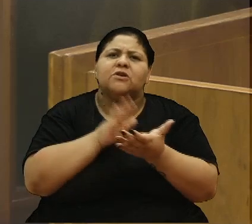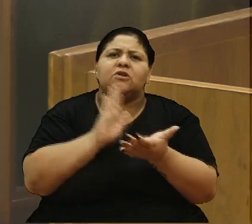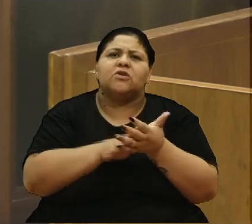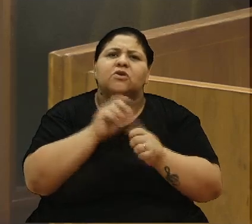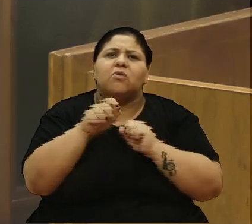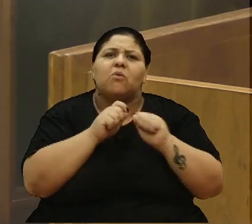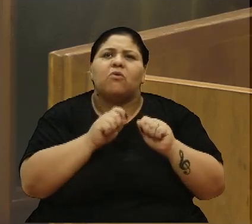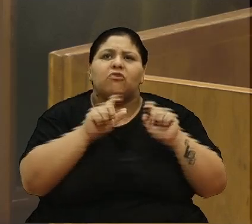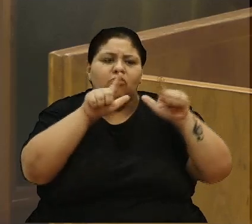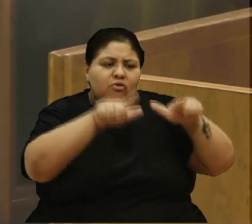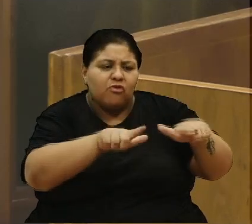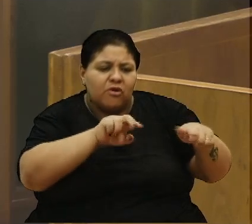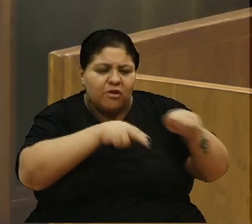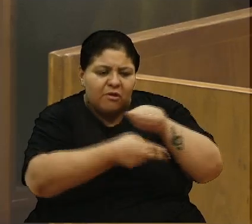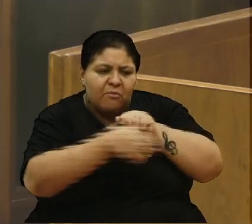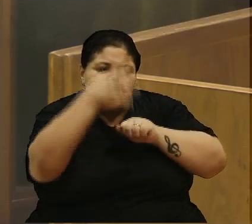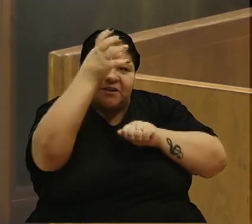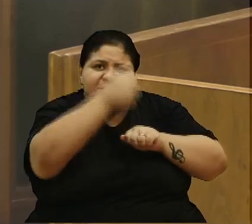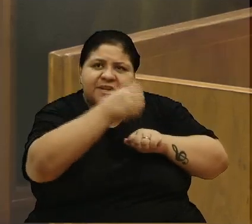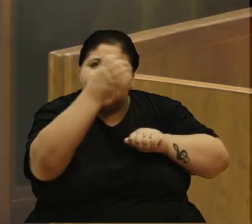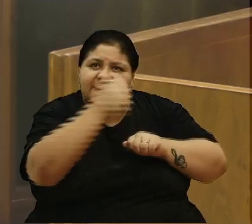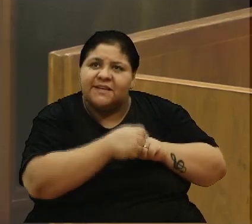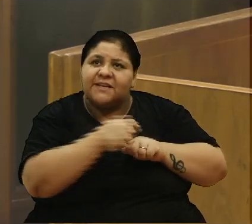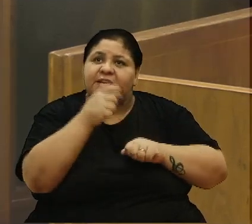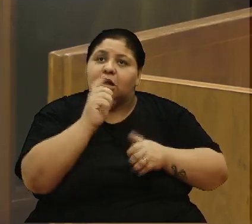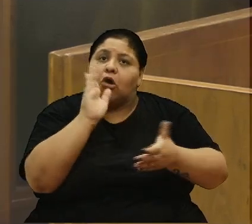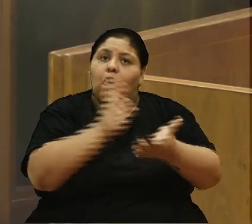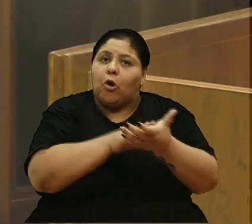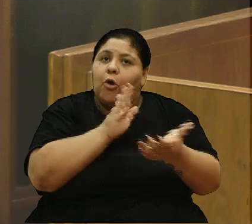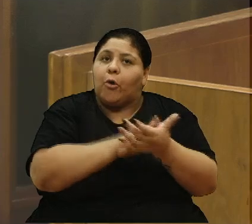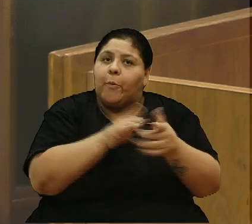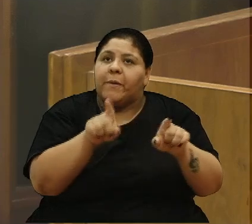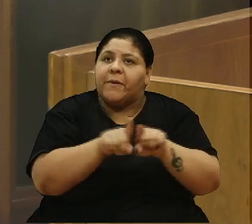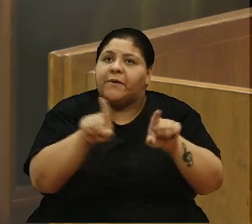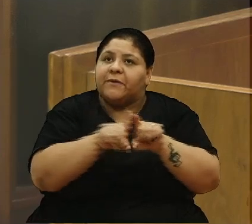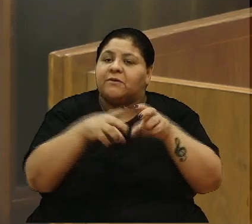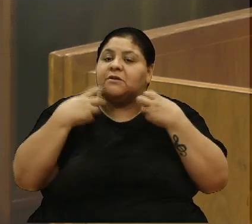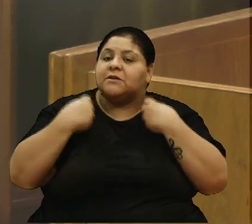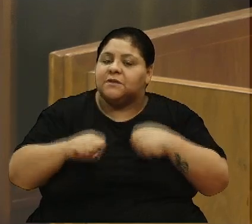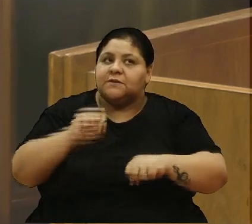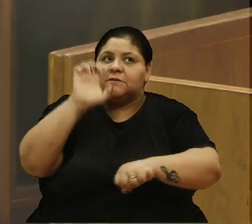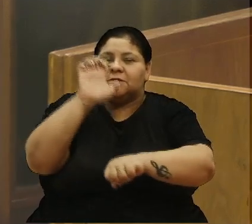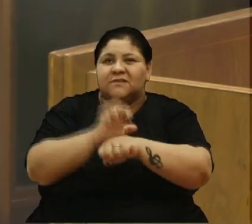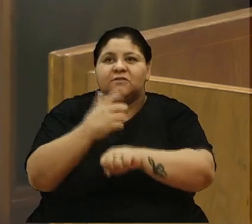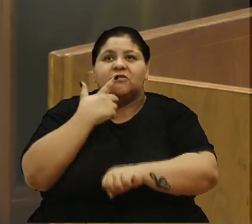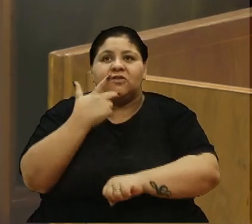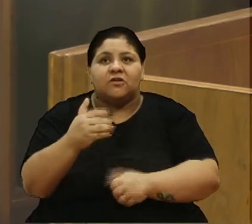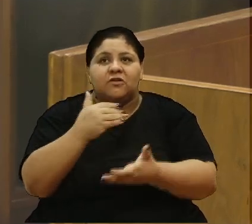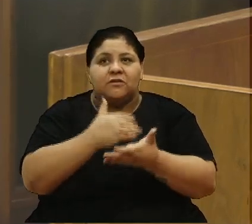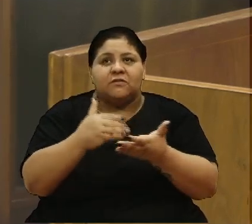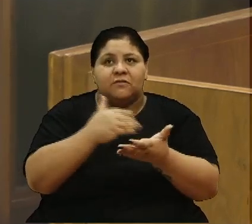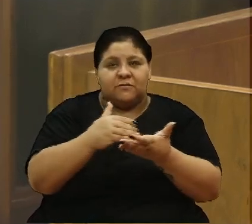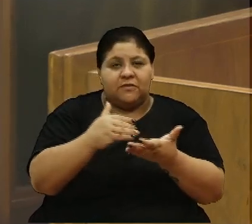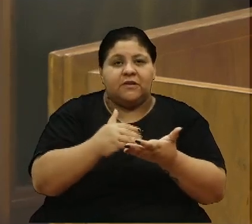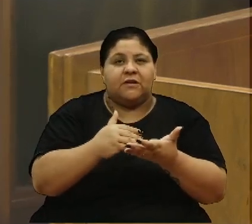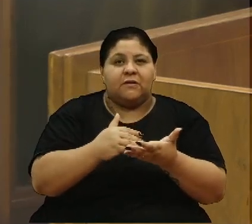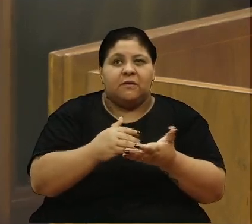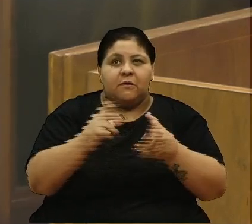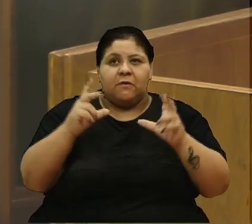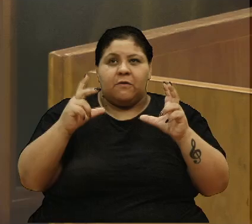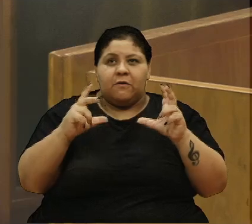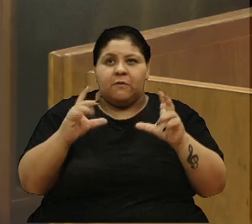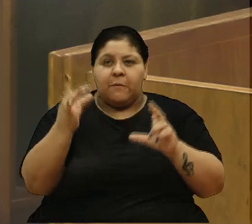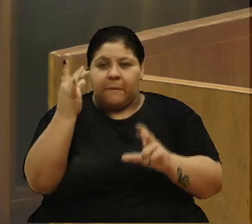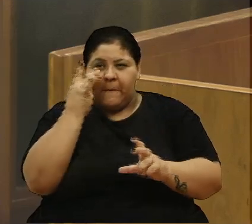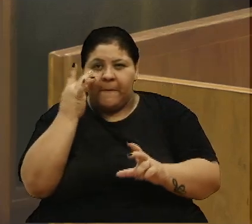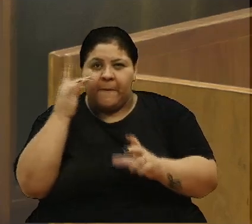banco de leite? É aqui essa estrutura? E aí passamos a cobrar também da Secretaria Estadual. Falei com a secretária Arita, pessoalmente, em uma dessas